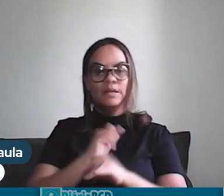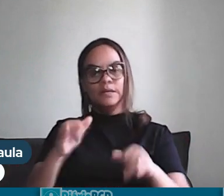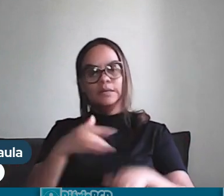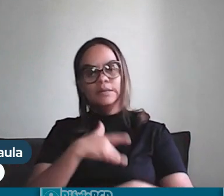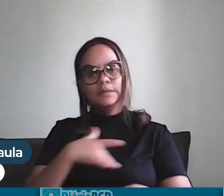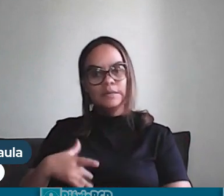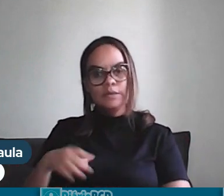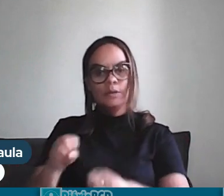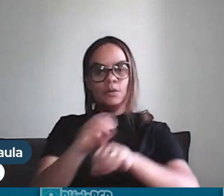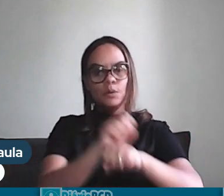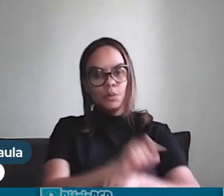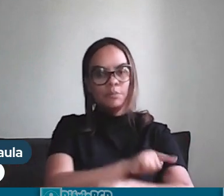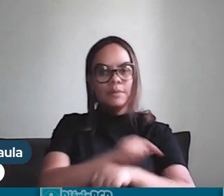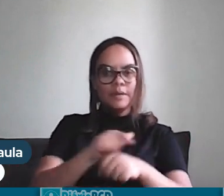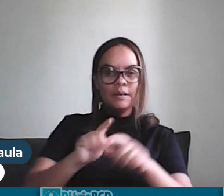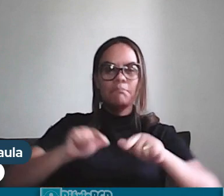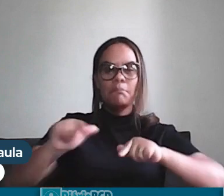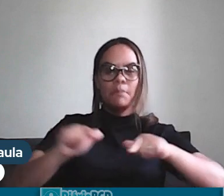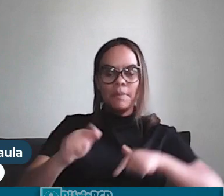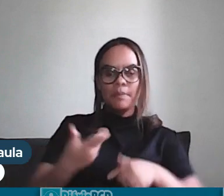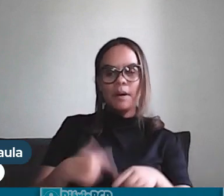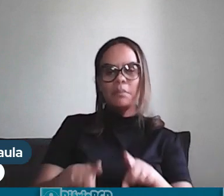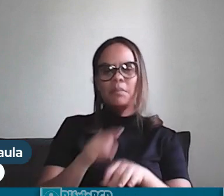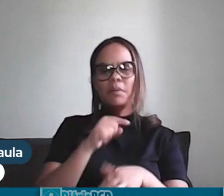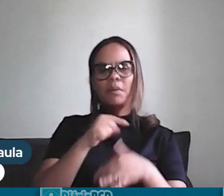saúde, trabalho, de